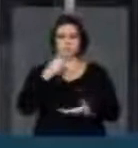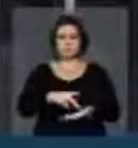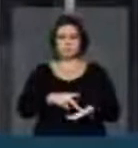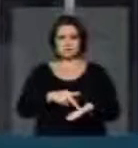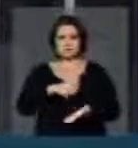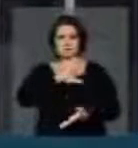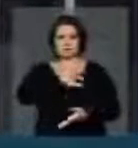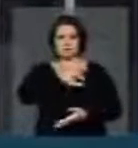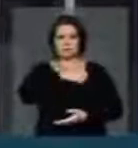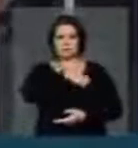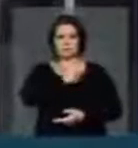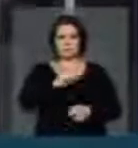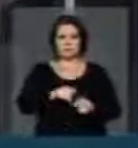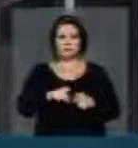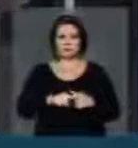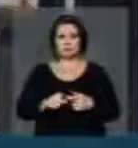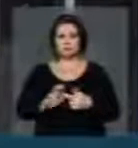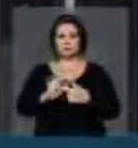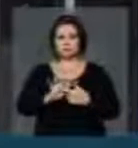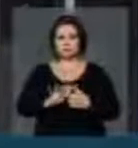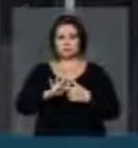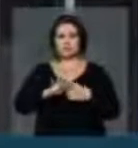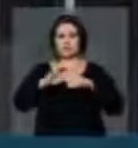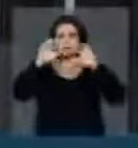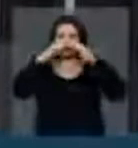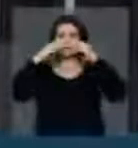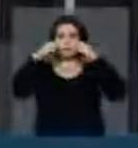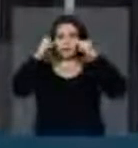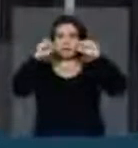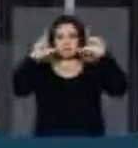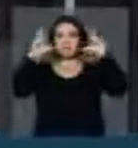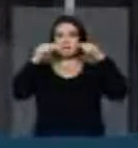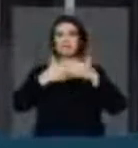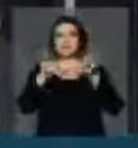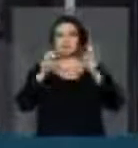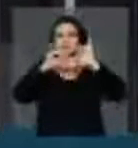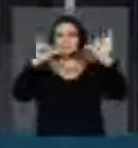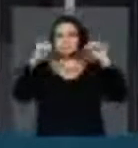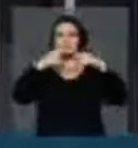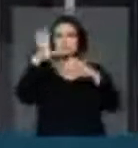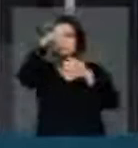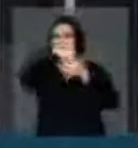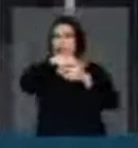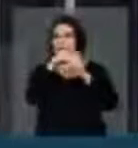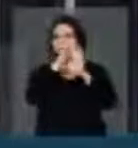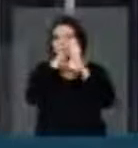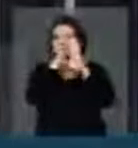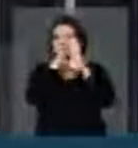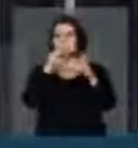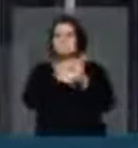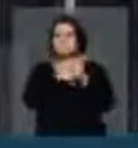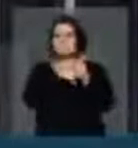a Polícia Federal de Alagoas fosse desta tribuna alertada para acampar dentro do Tribunal de Contas de